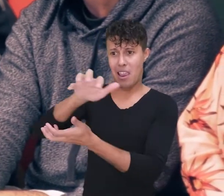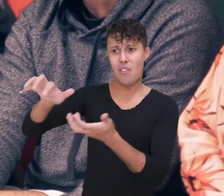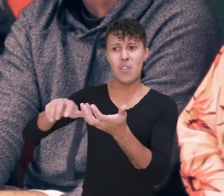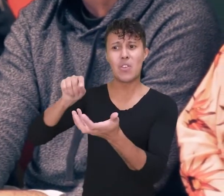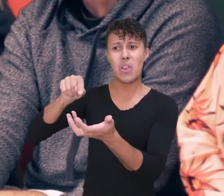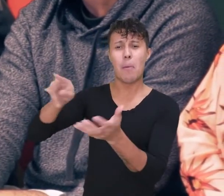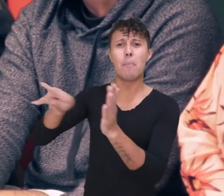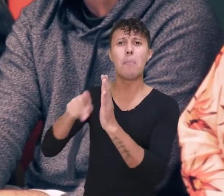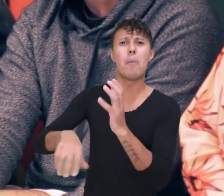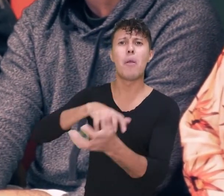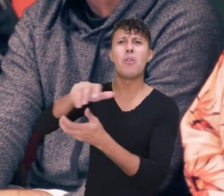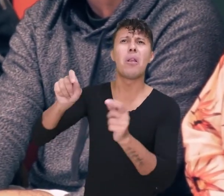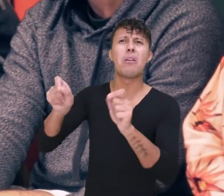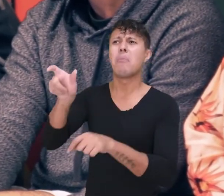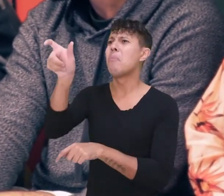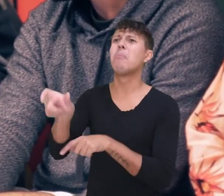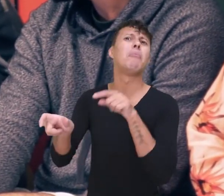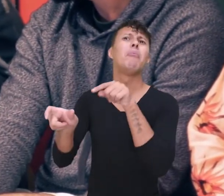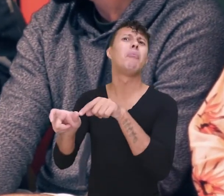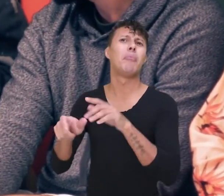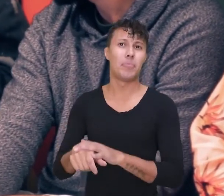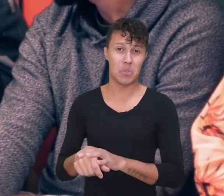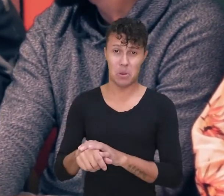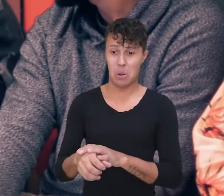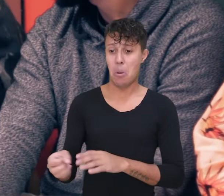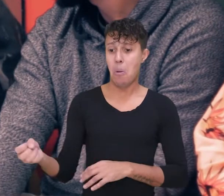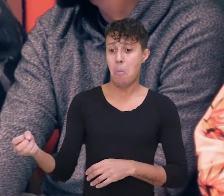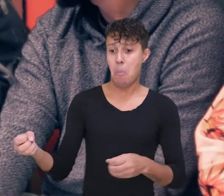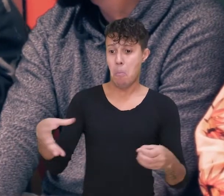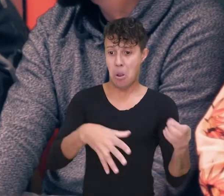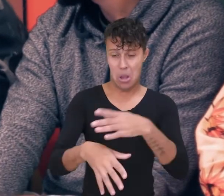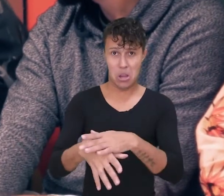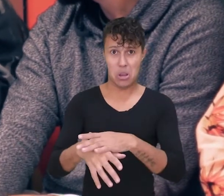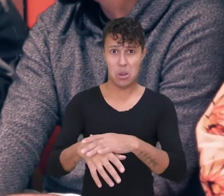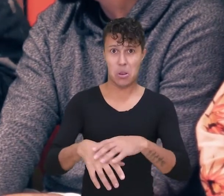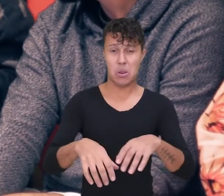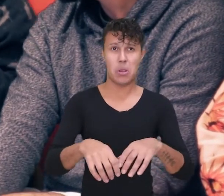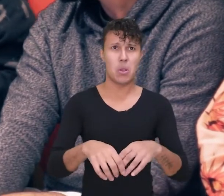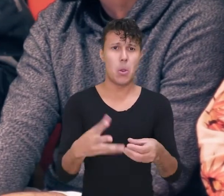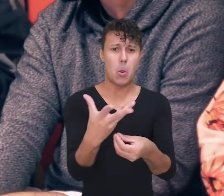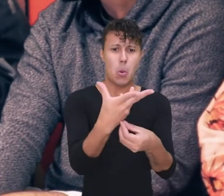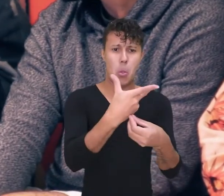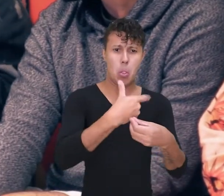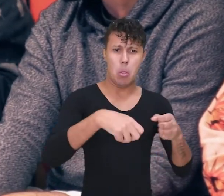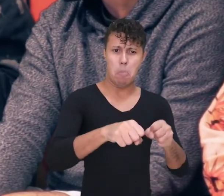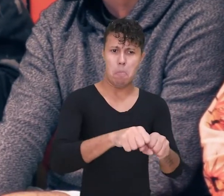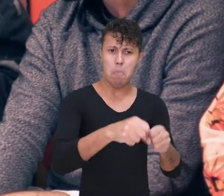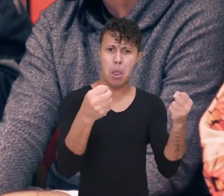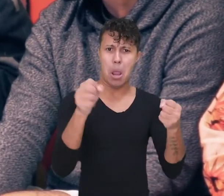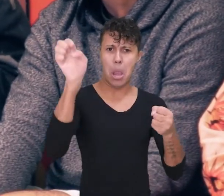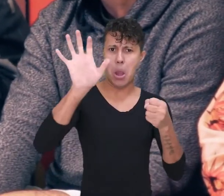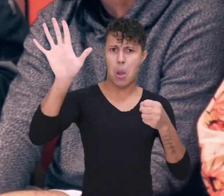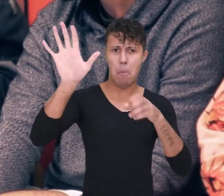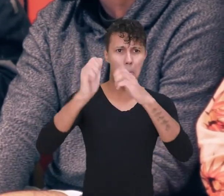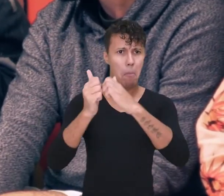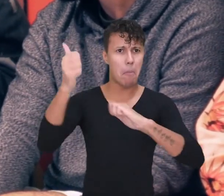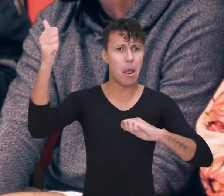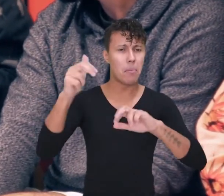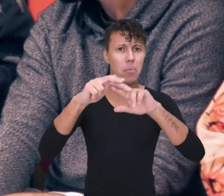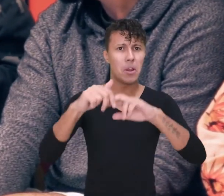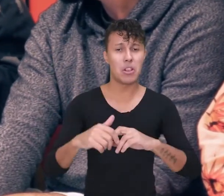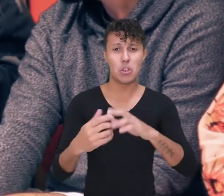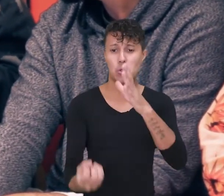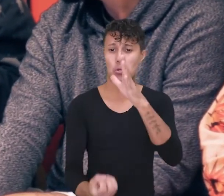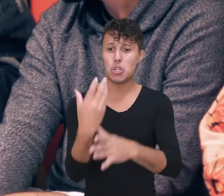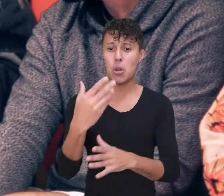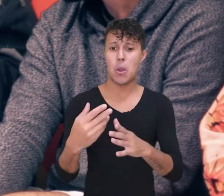revolução? Quem, por exemplo, o modernismo, ele veio e rompeu com o parnasianismo, com tudo aquilo, e instituiu um novo